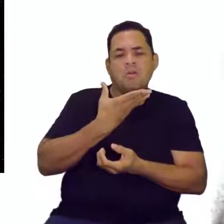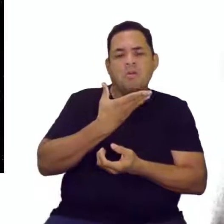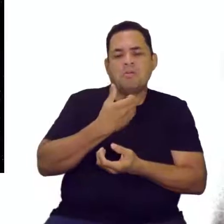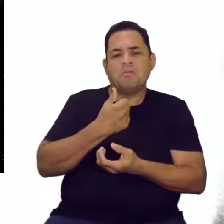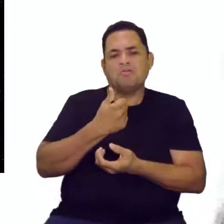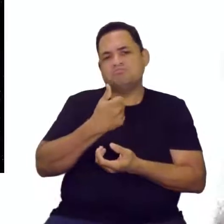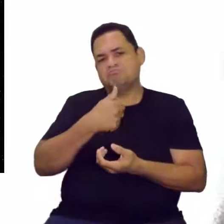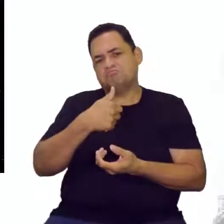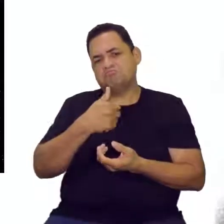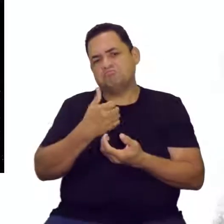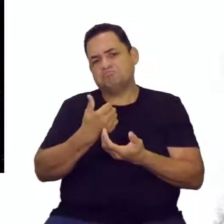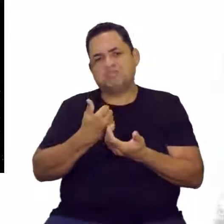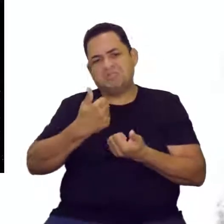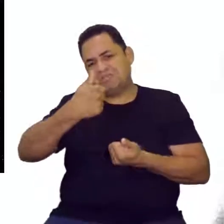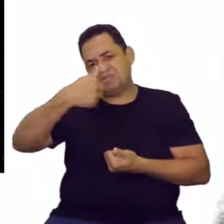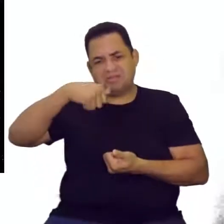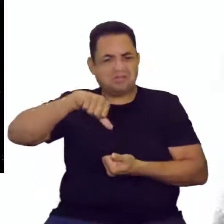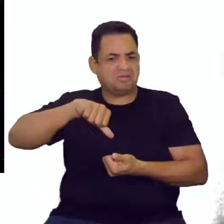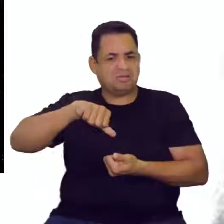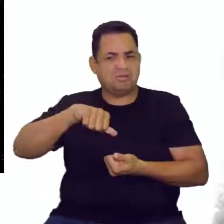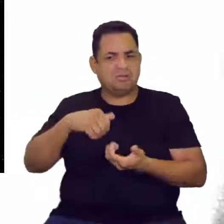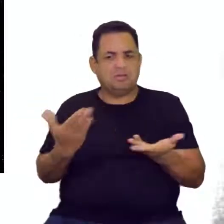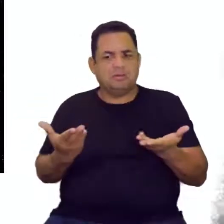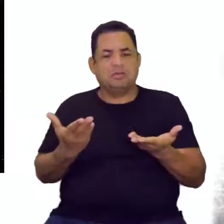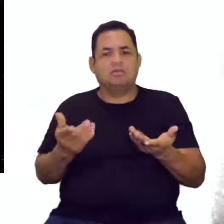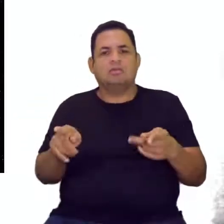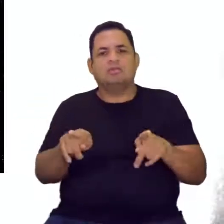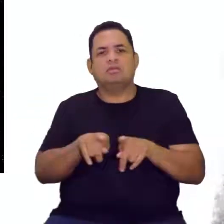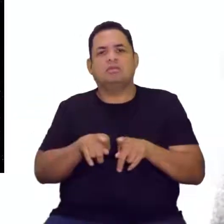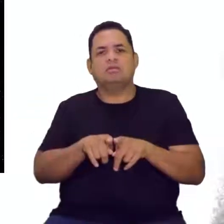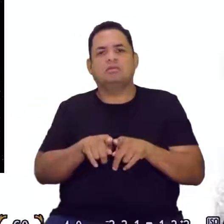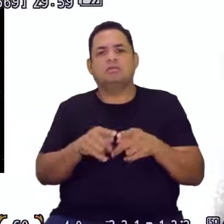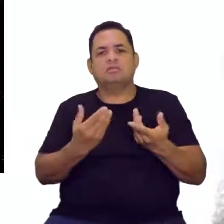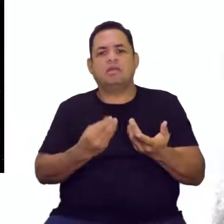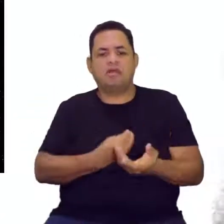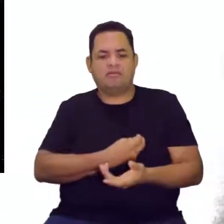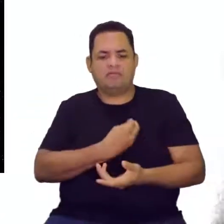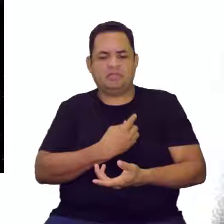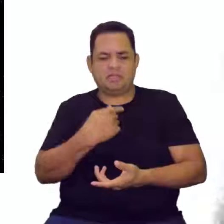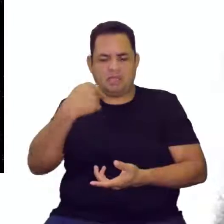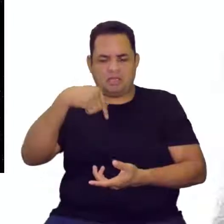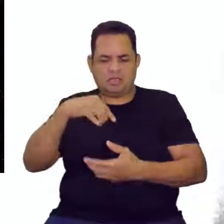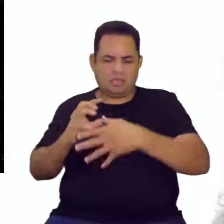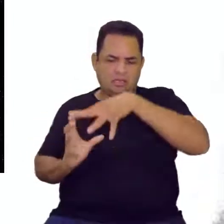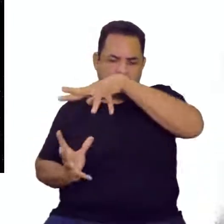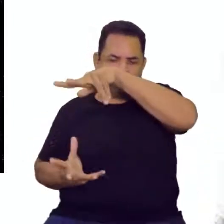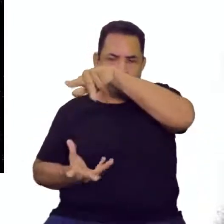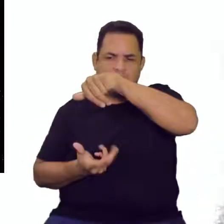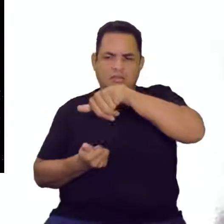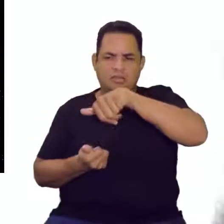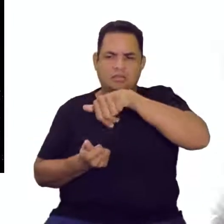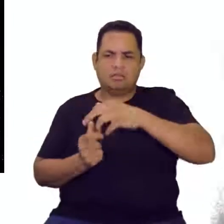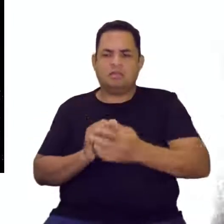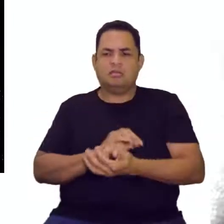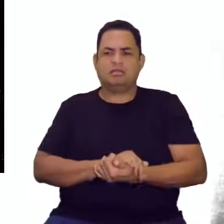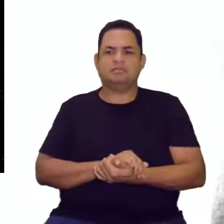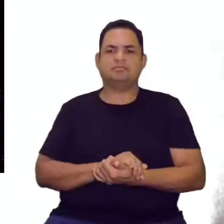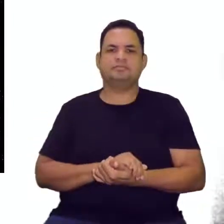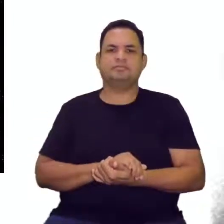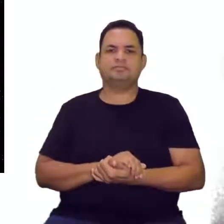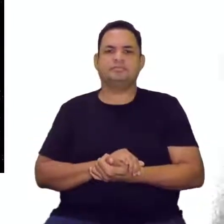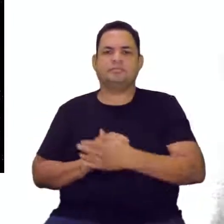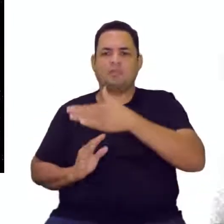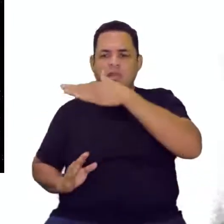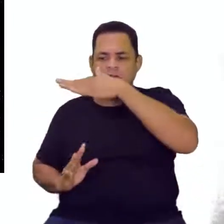e também as suas desvantagens com relação à vida na Terra. Mas já digo para vocês que o